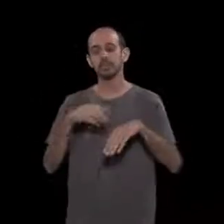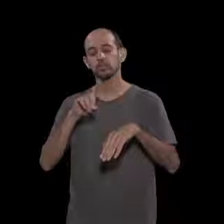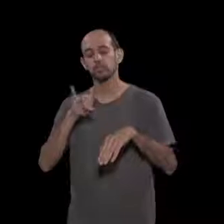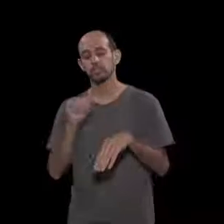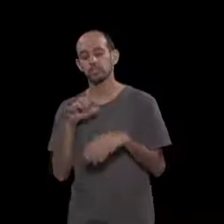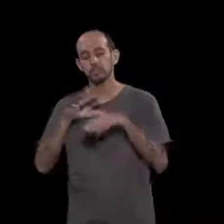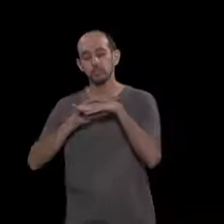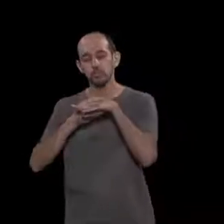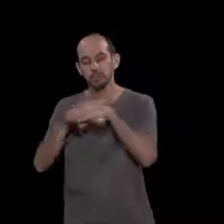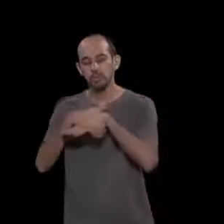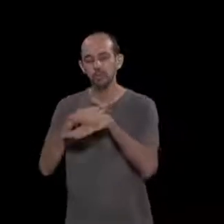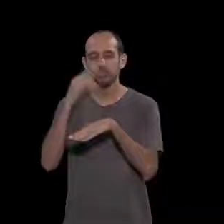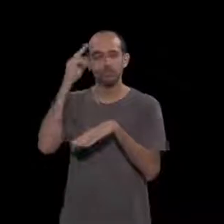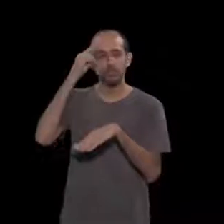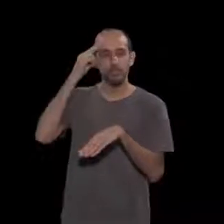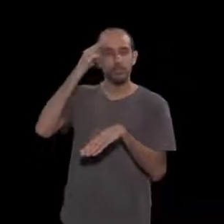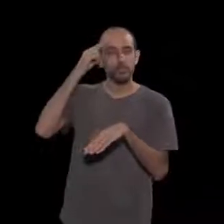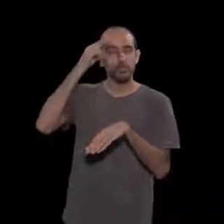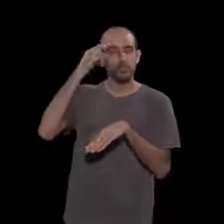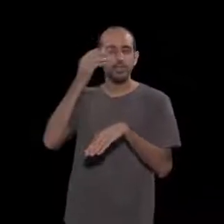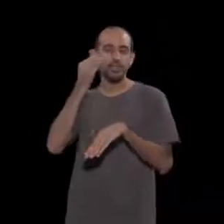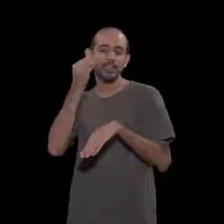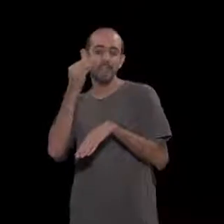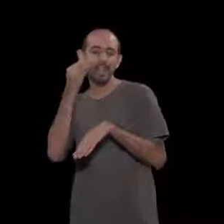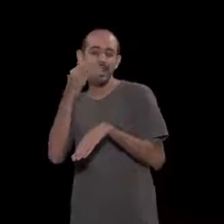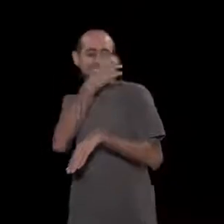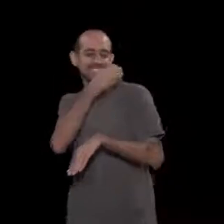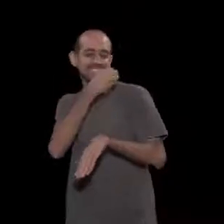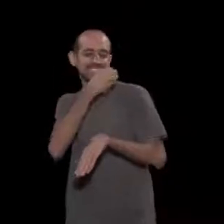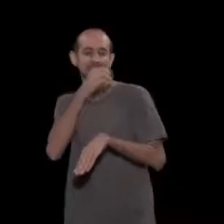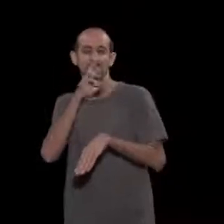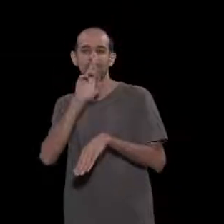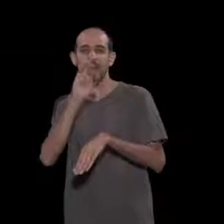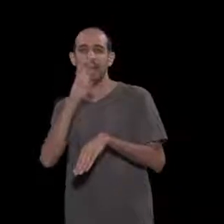cansado, ele dormiu e até sonhou que estava pegando o próprio rabo.